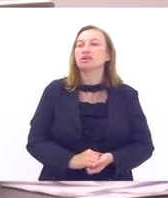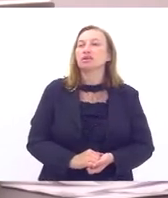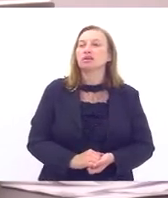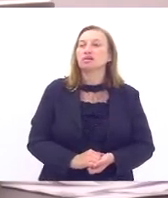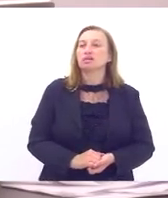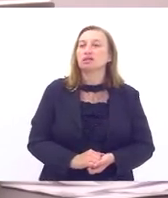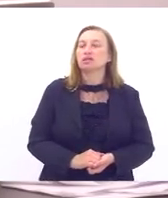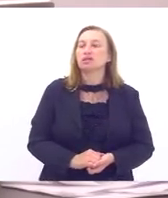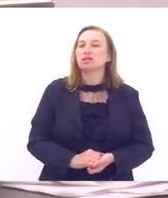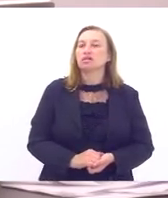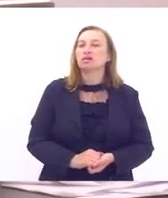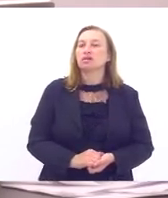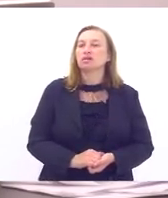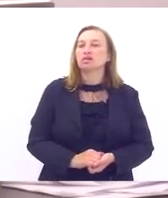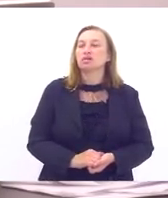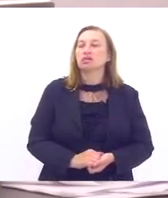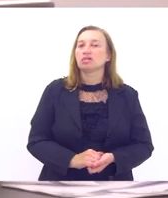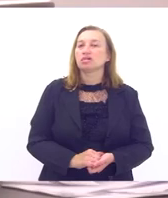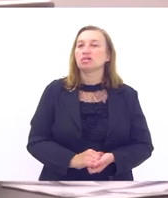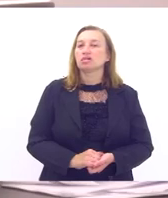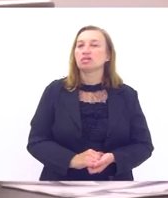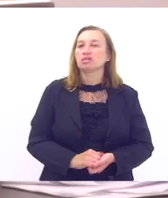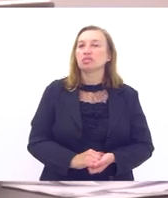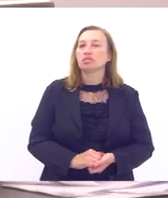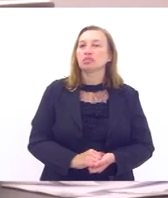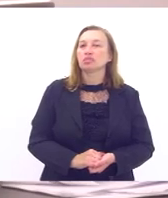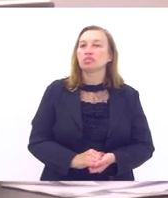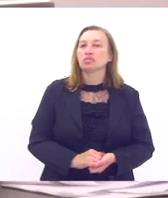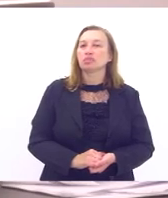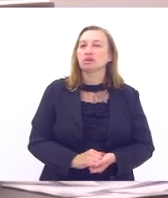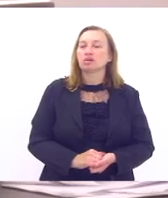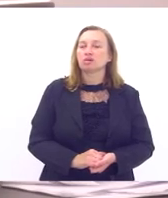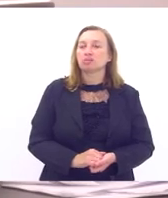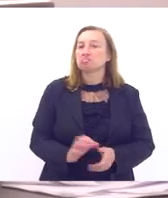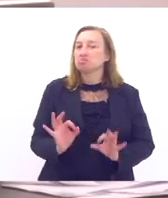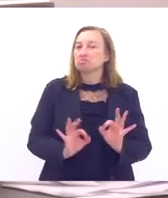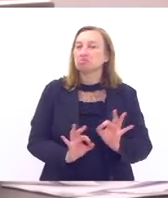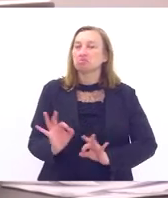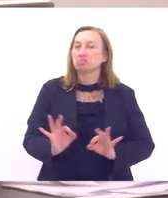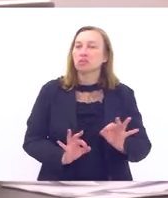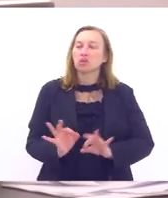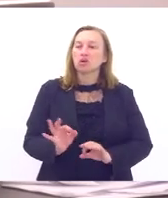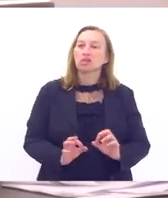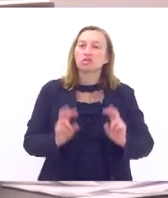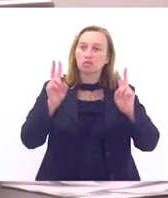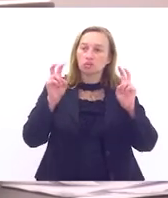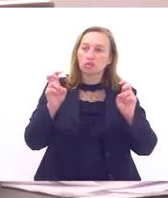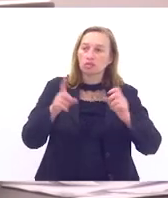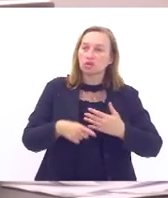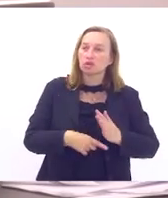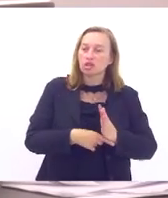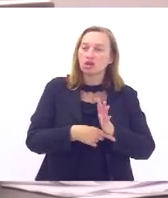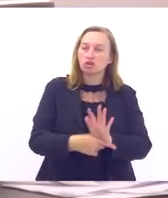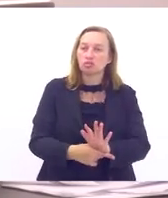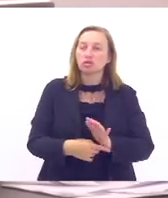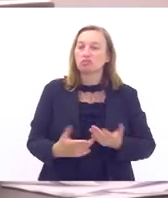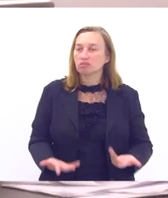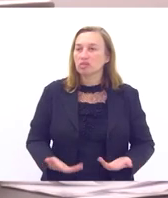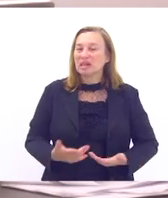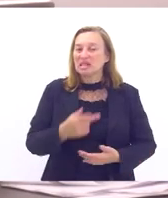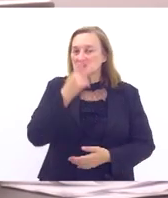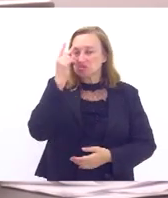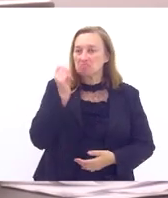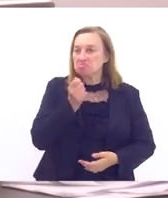essa condenação sequer foi considerada para fins de elaboração do termo de cooperação da UPAs.